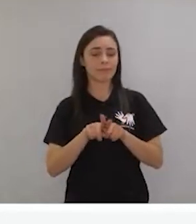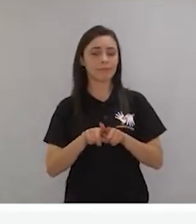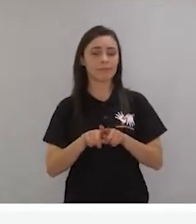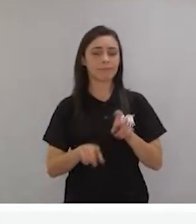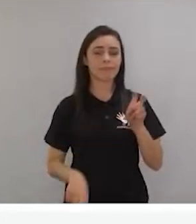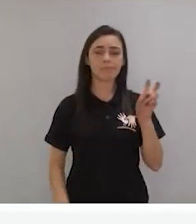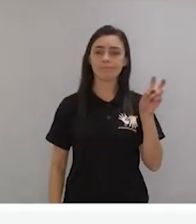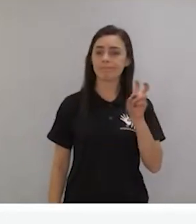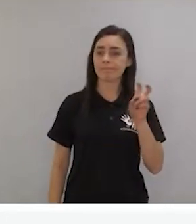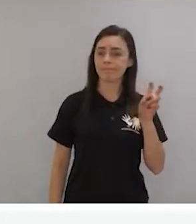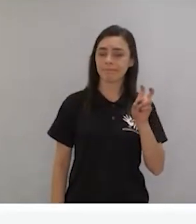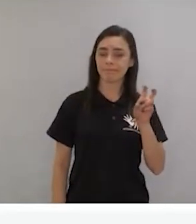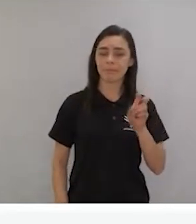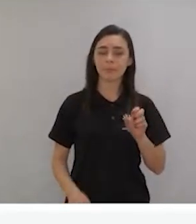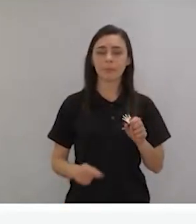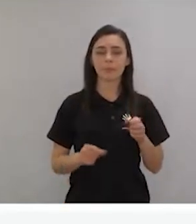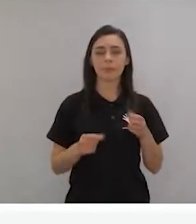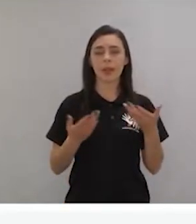E também